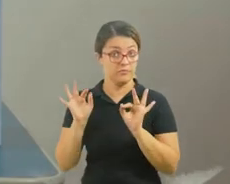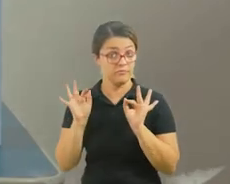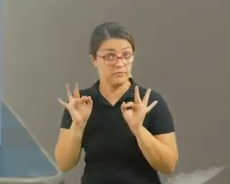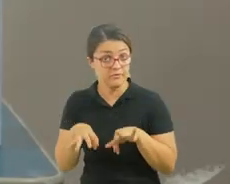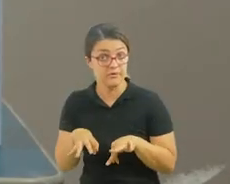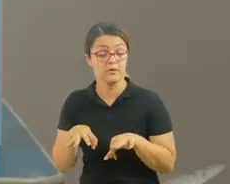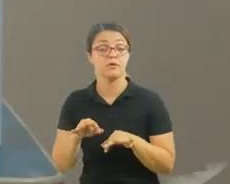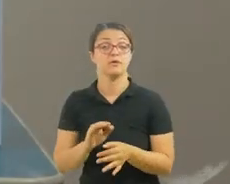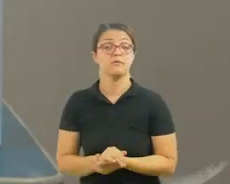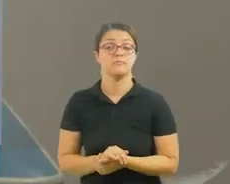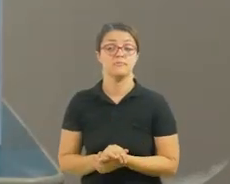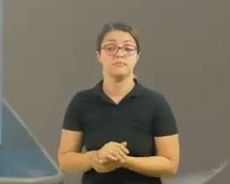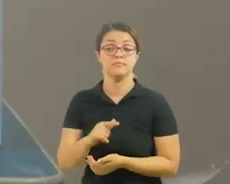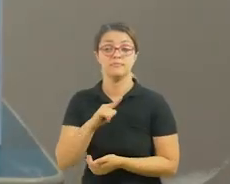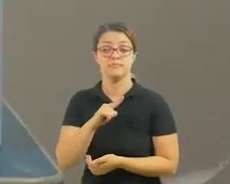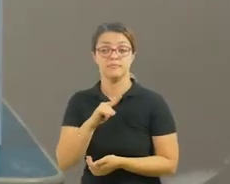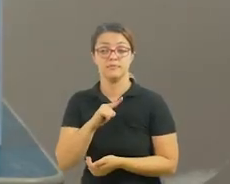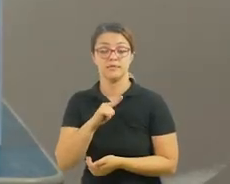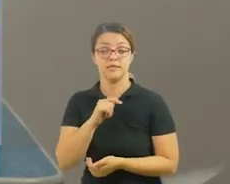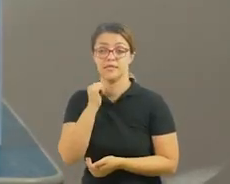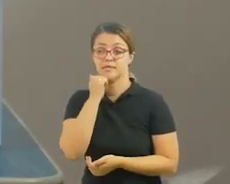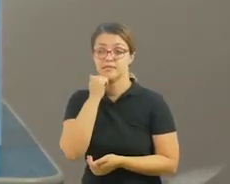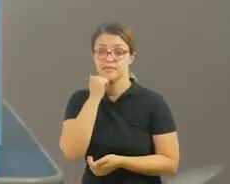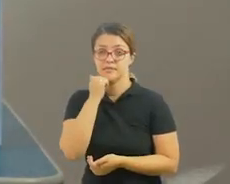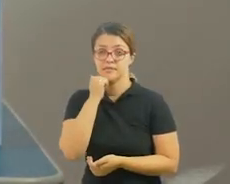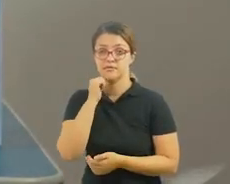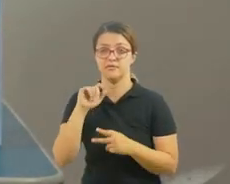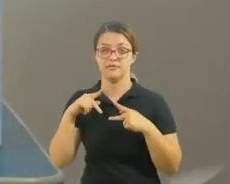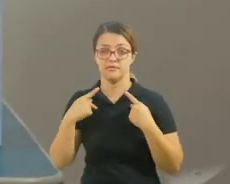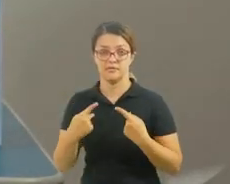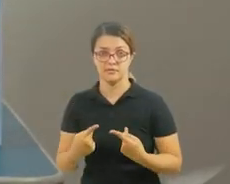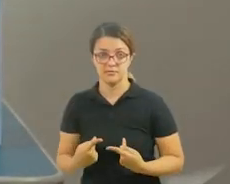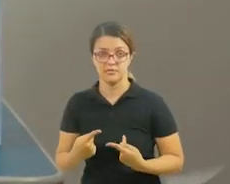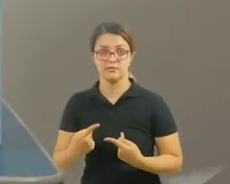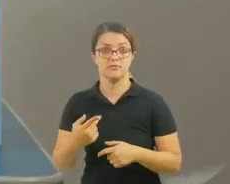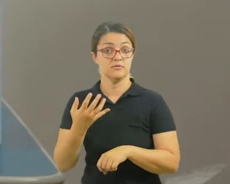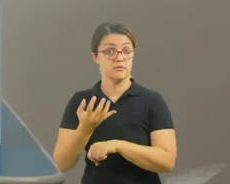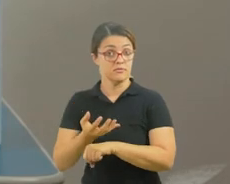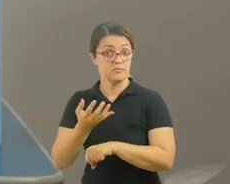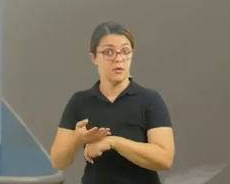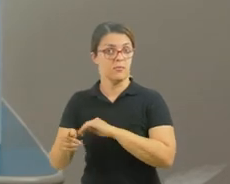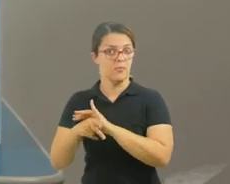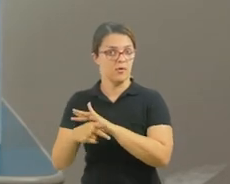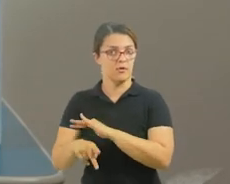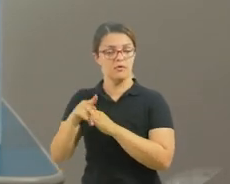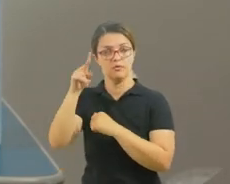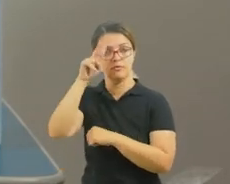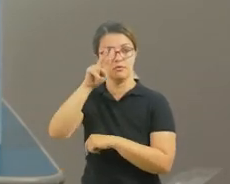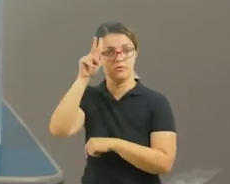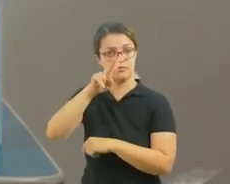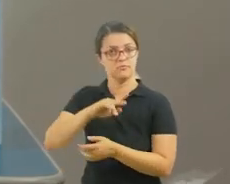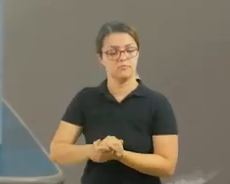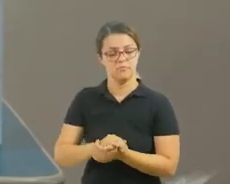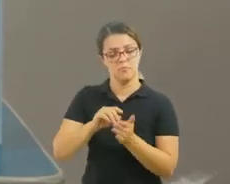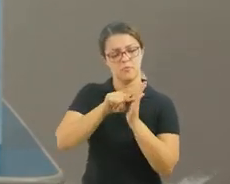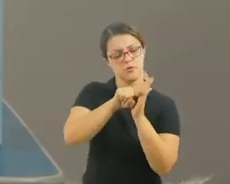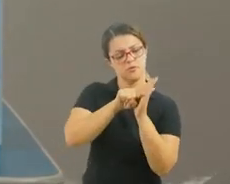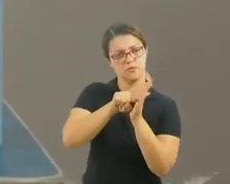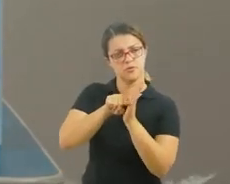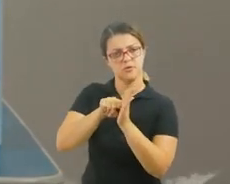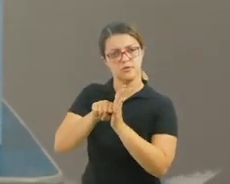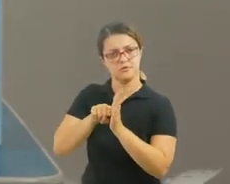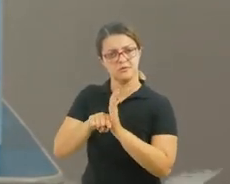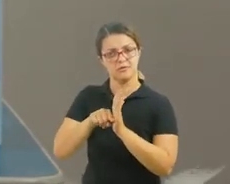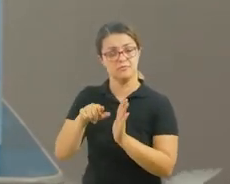Bem, para encerrar, nós temos em Ciências Humanas, na disciplina de História,